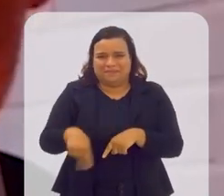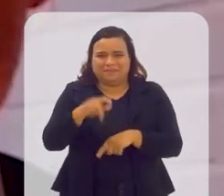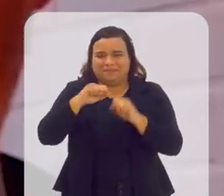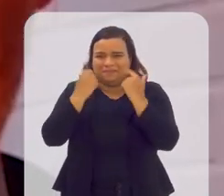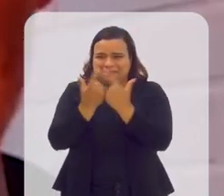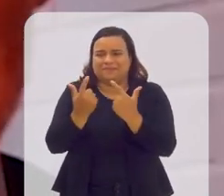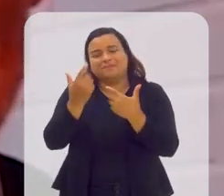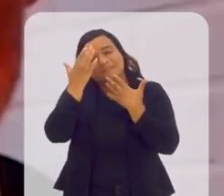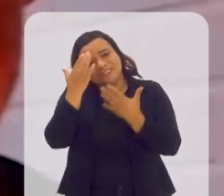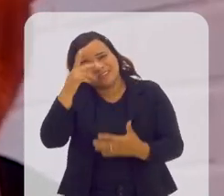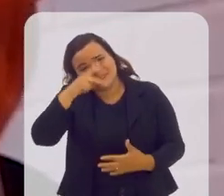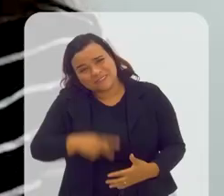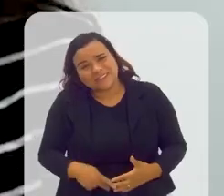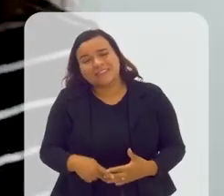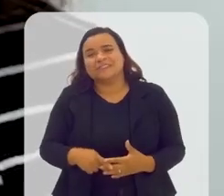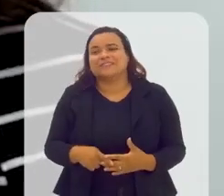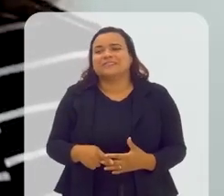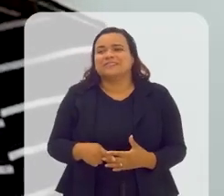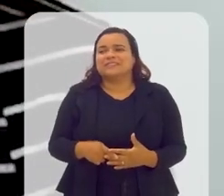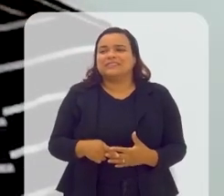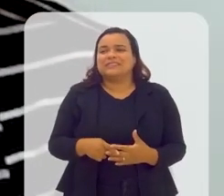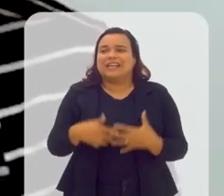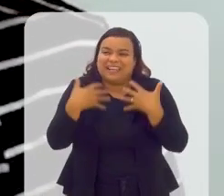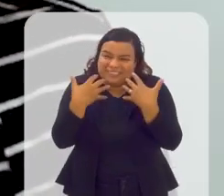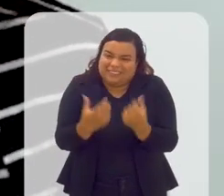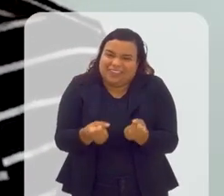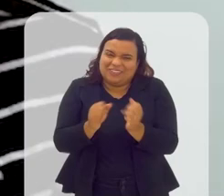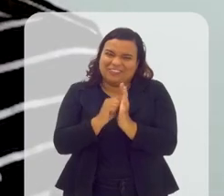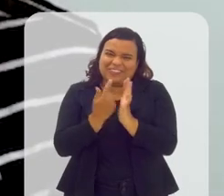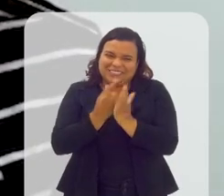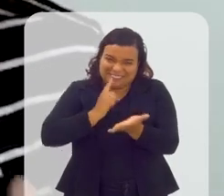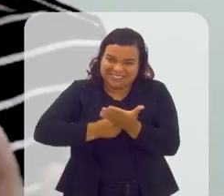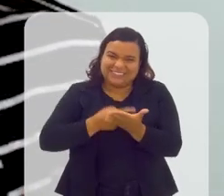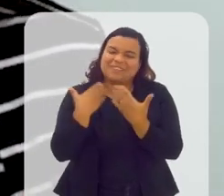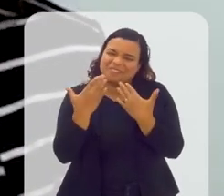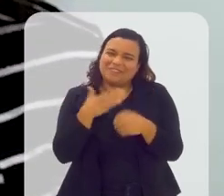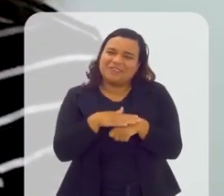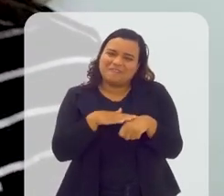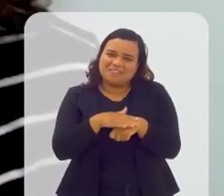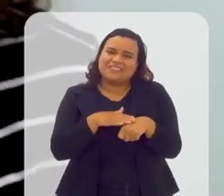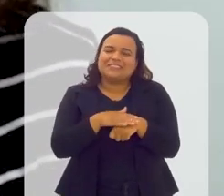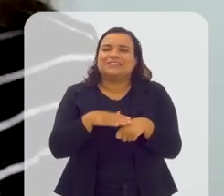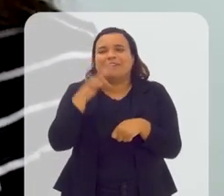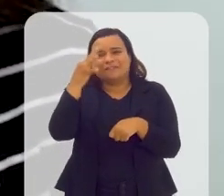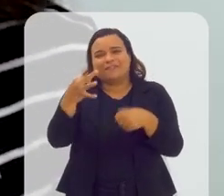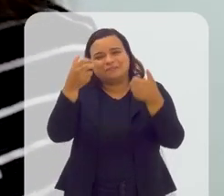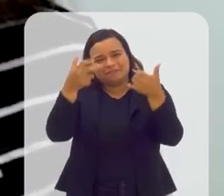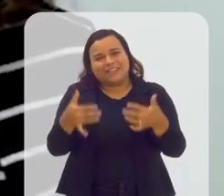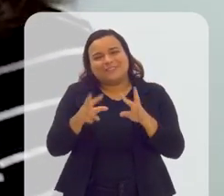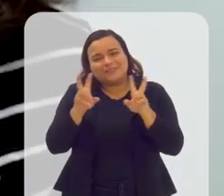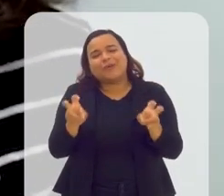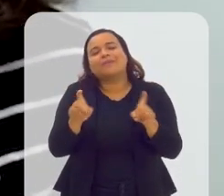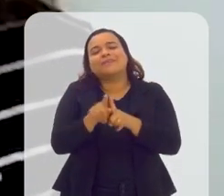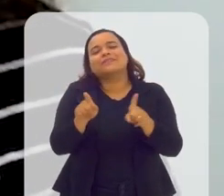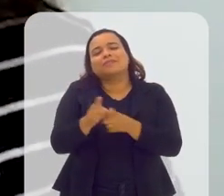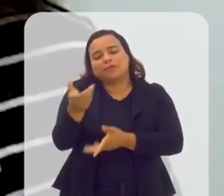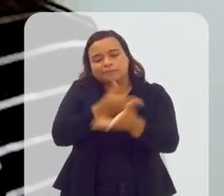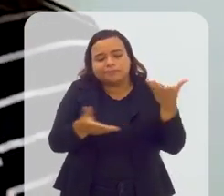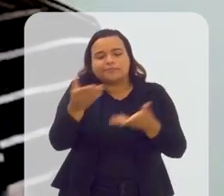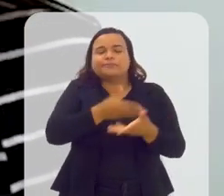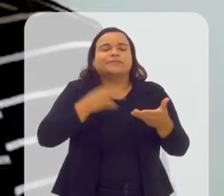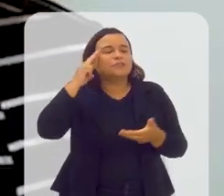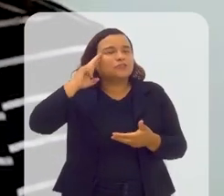também junto à Alerj. Presidente, muito obrigada por o senhor abrir um espacinho da agenda para compor essa agenda de futuro e